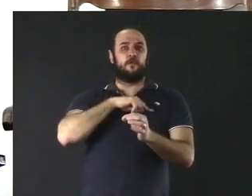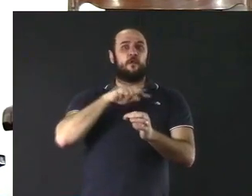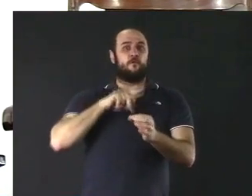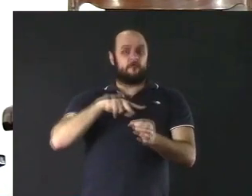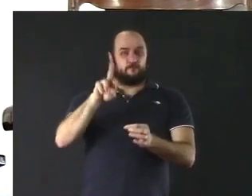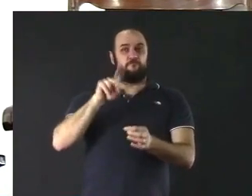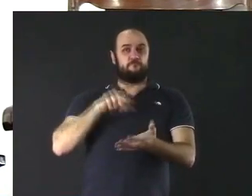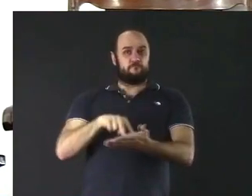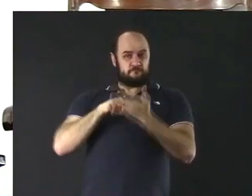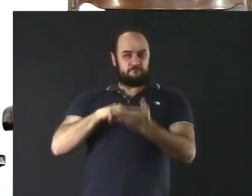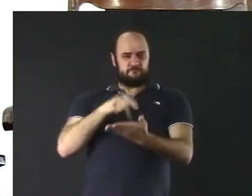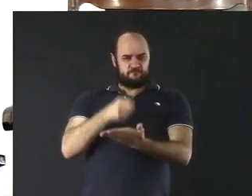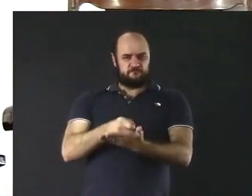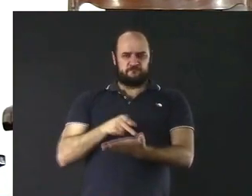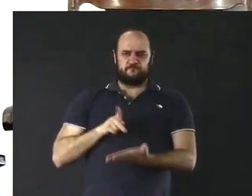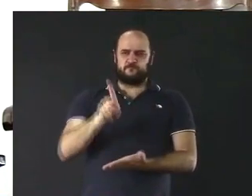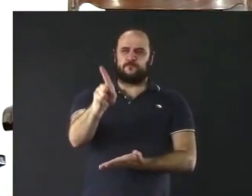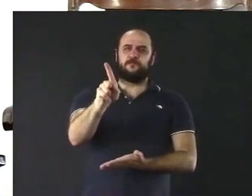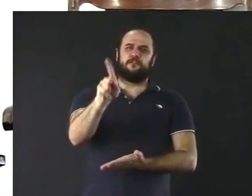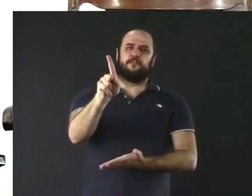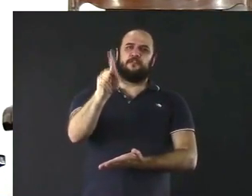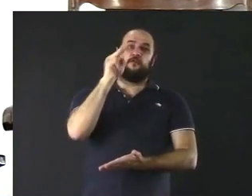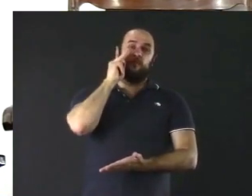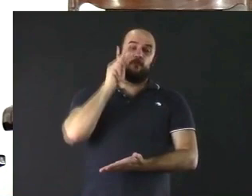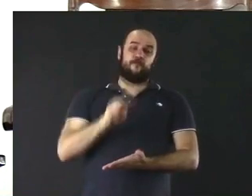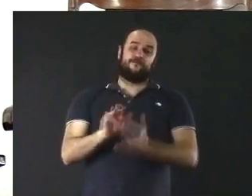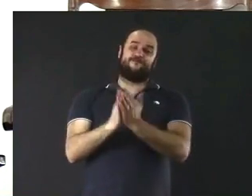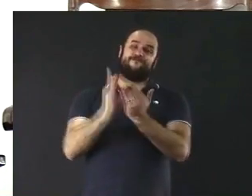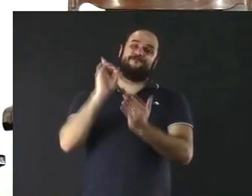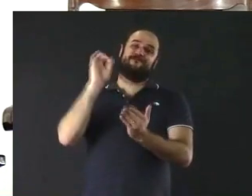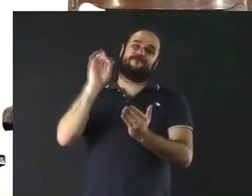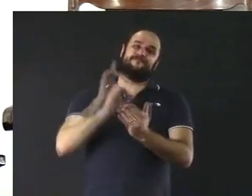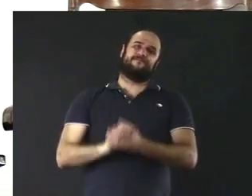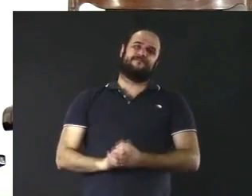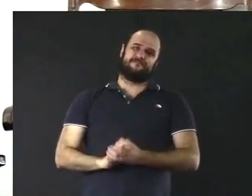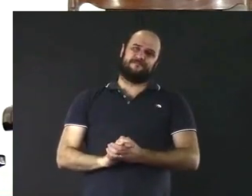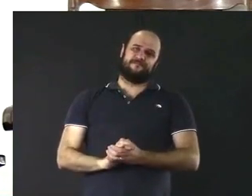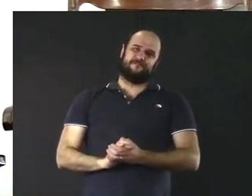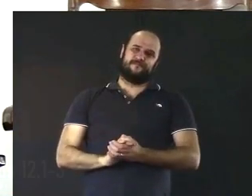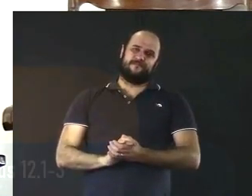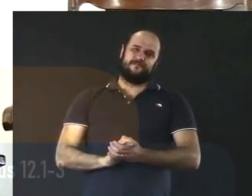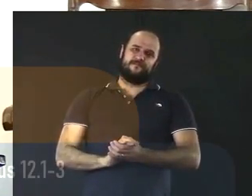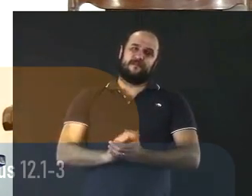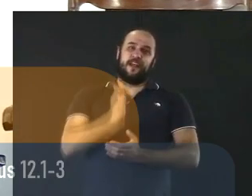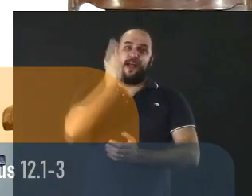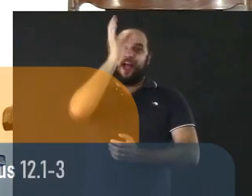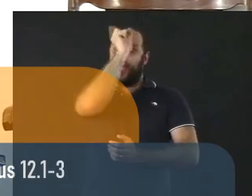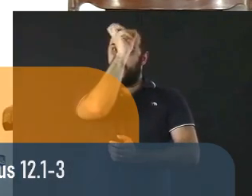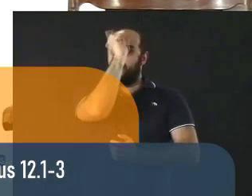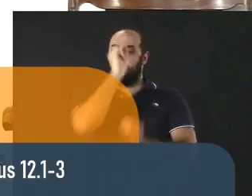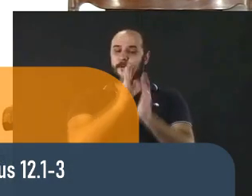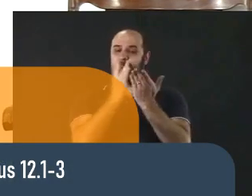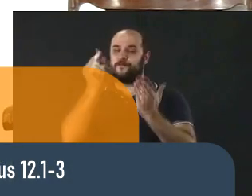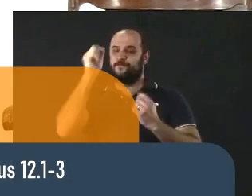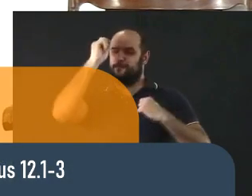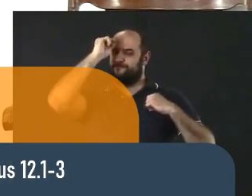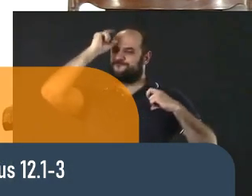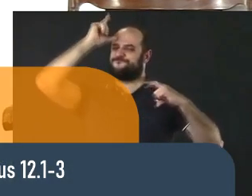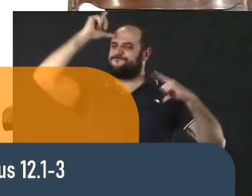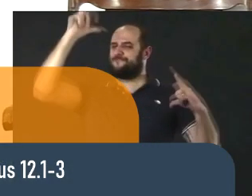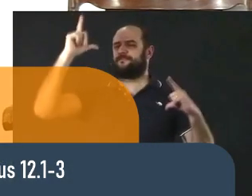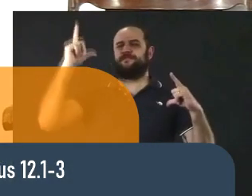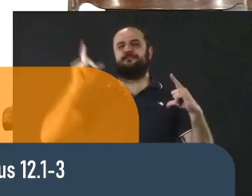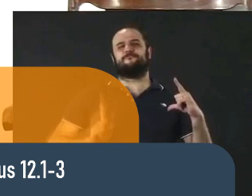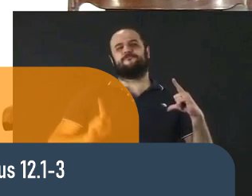permanecemos? Olhando para a palavra, nos alimentando da palavra, vivendo o conhecimento que a palavra nos